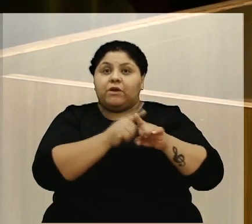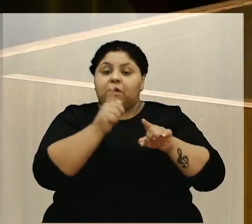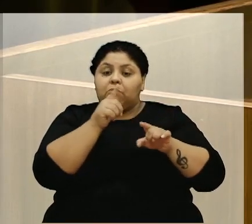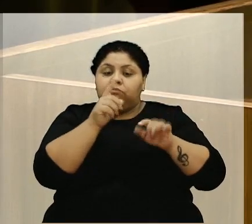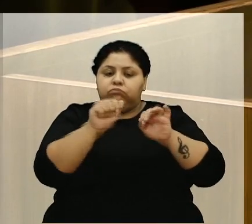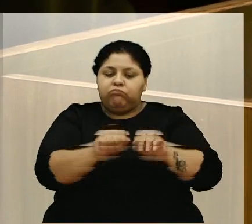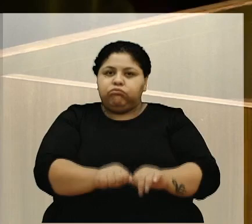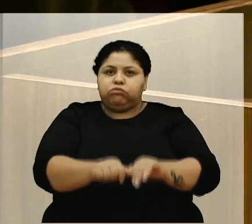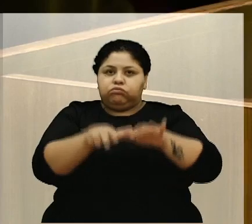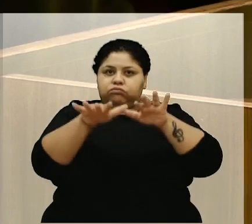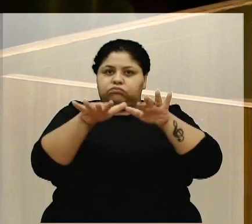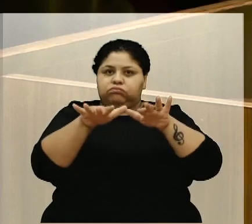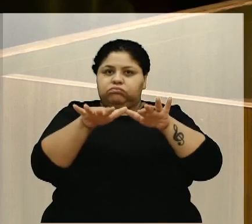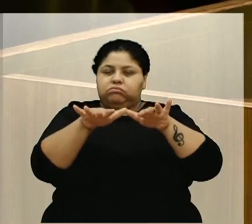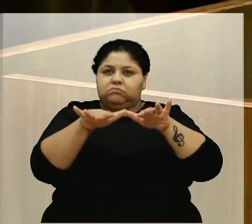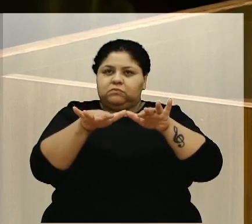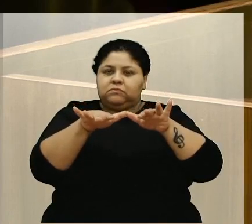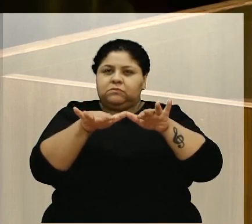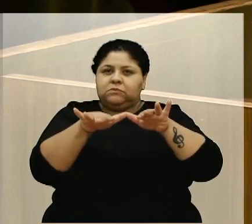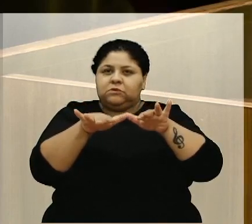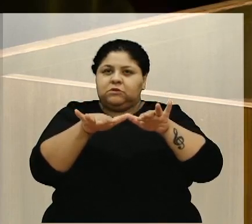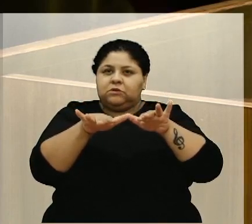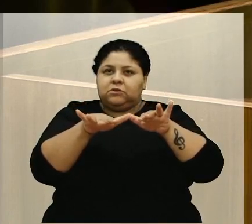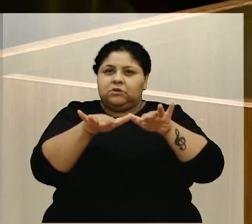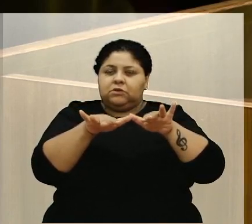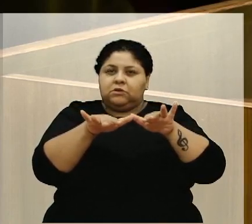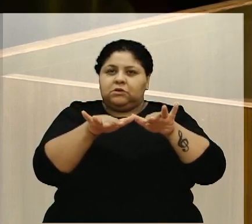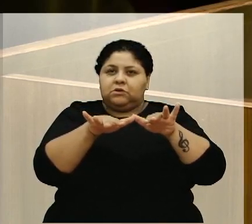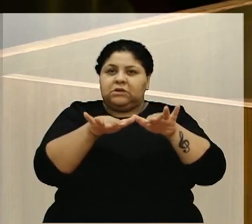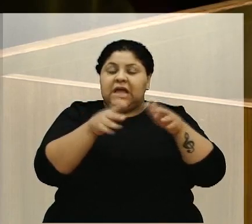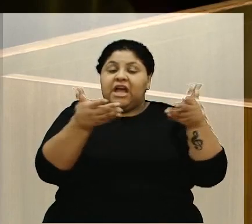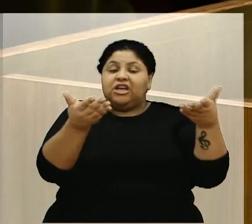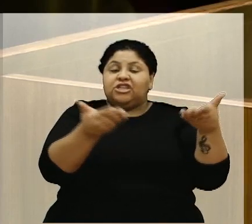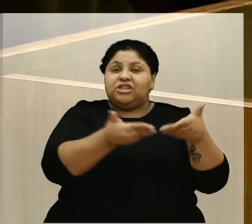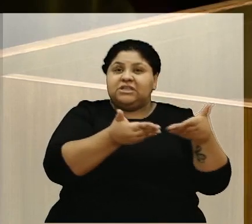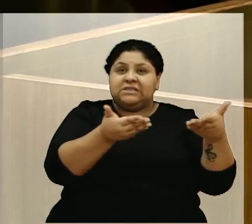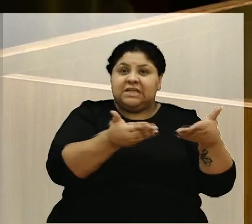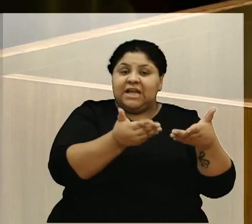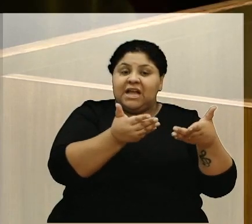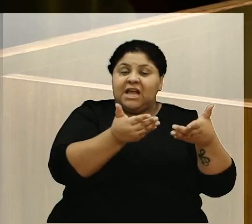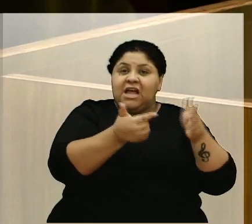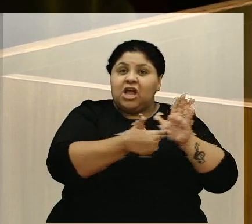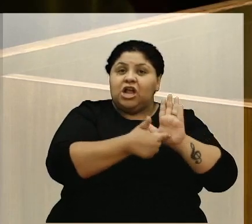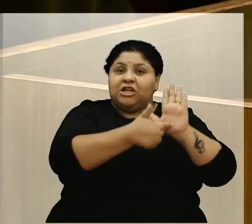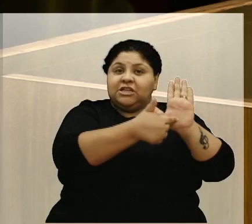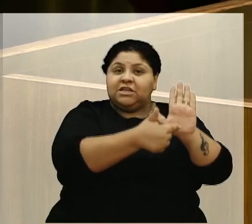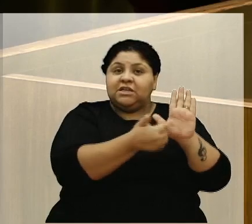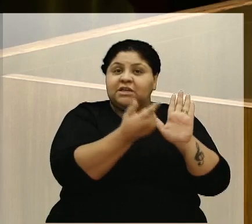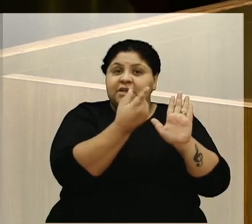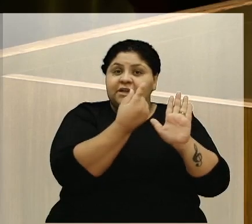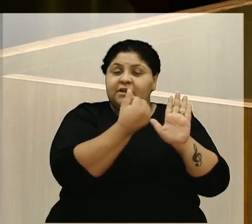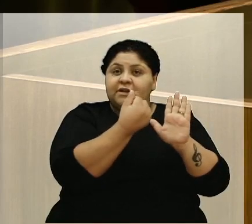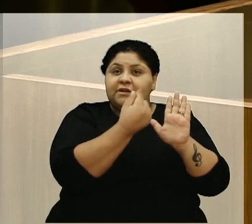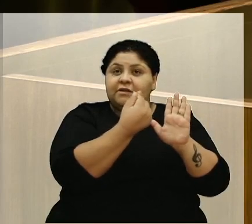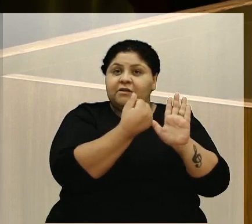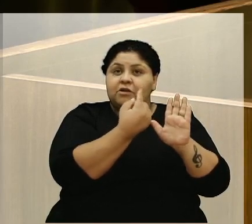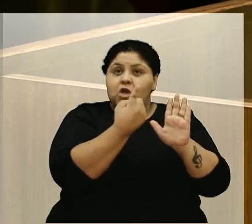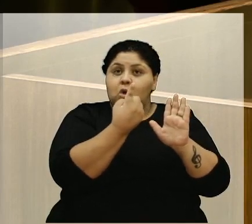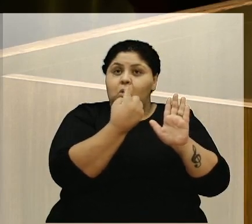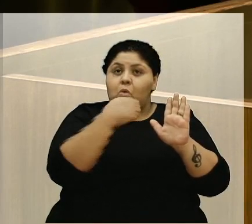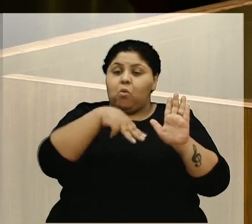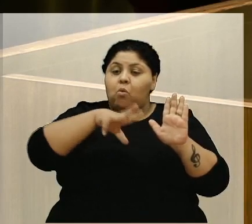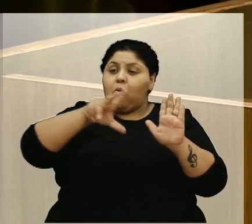enchentes, ela, num primeiro momento, já foi apresentado o valor de cerca de R$